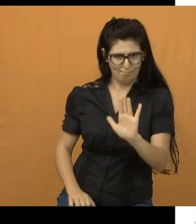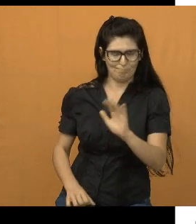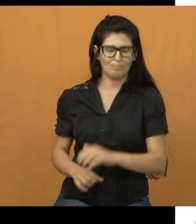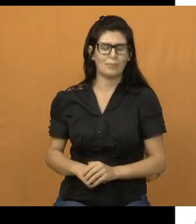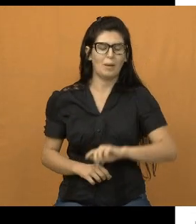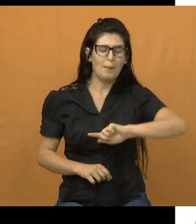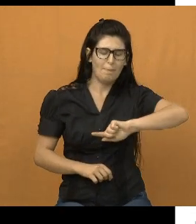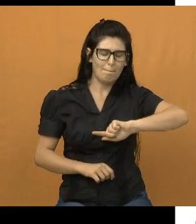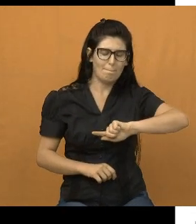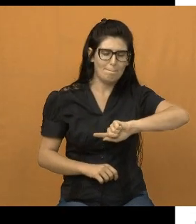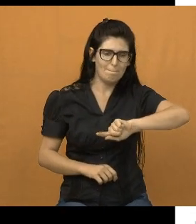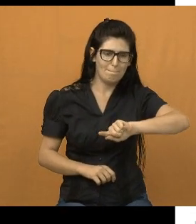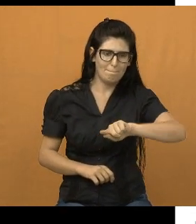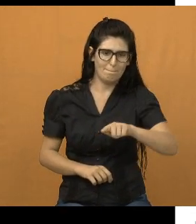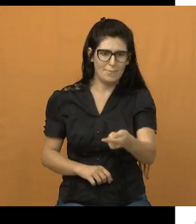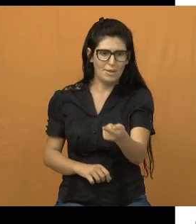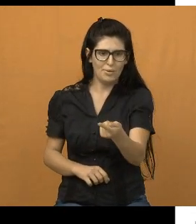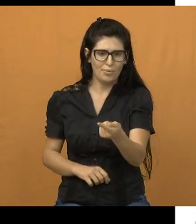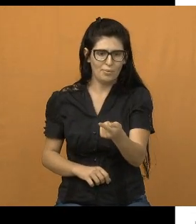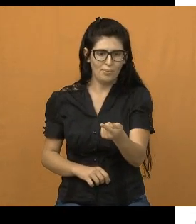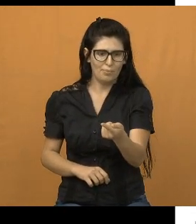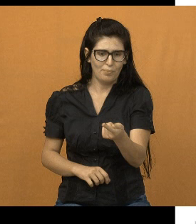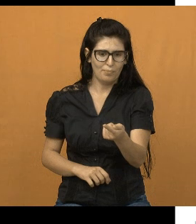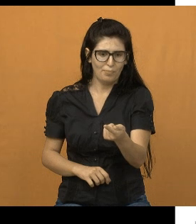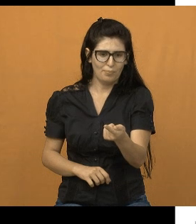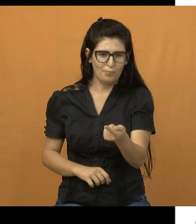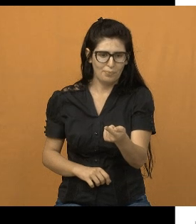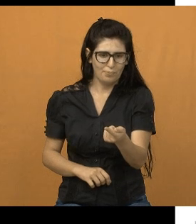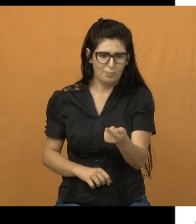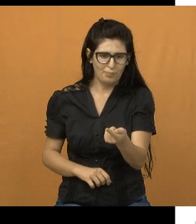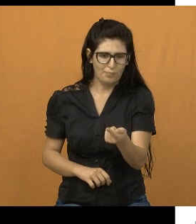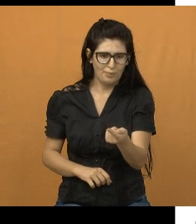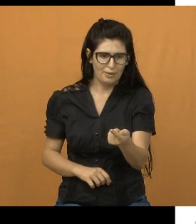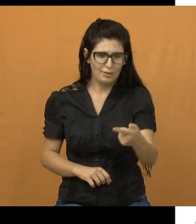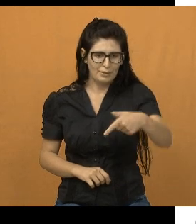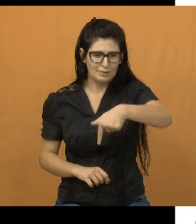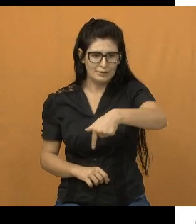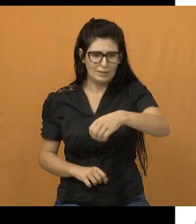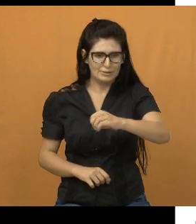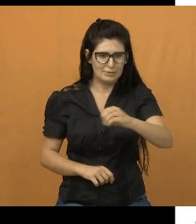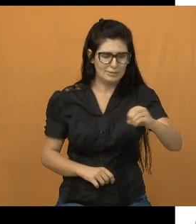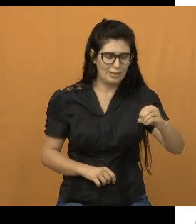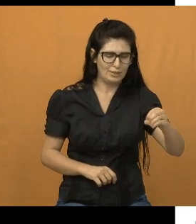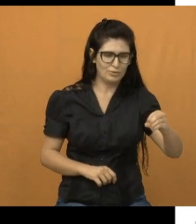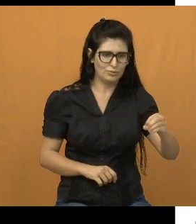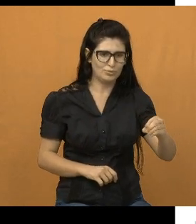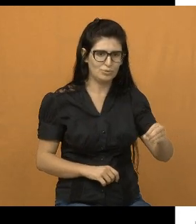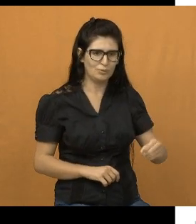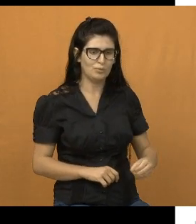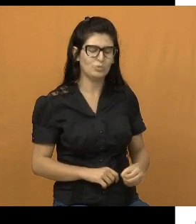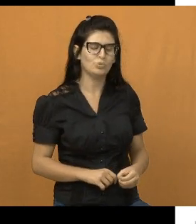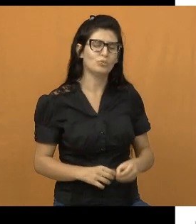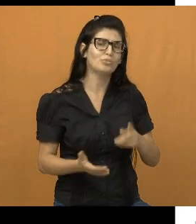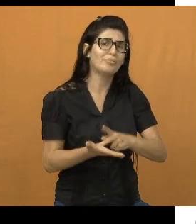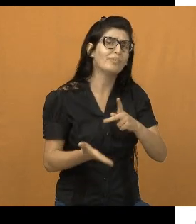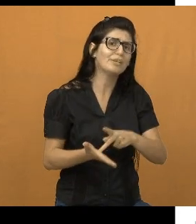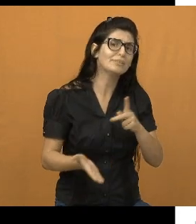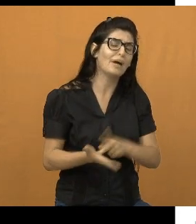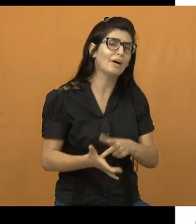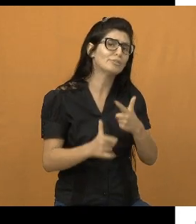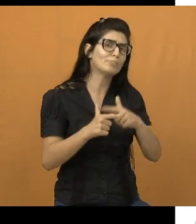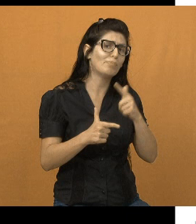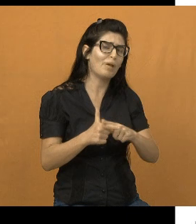1.826 casos foram confirmados. É muito importante o trabalho da vigilância